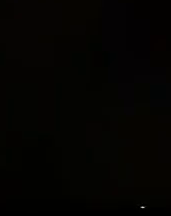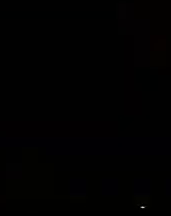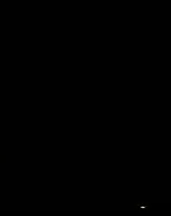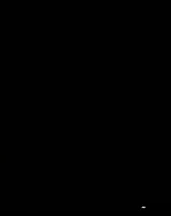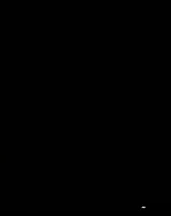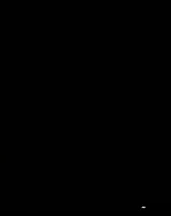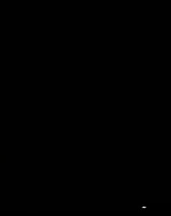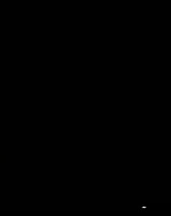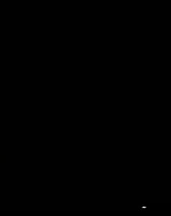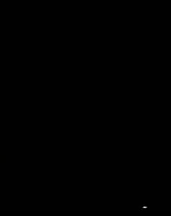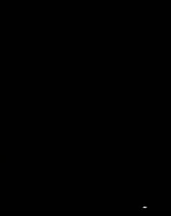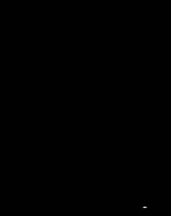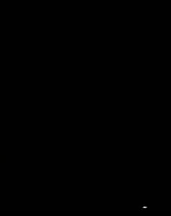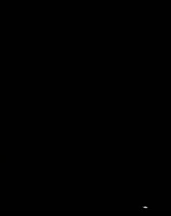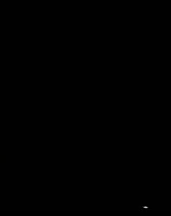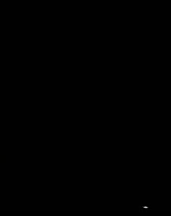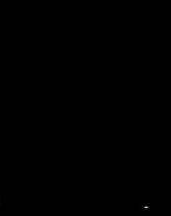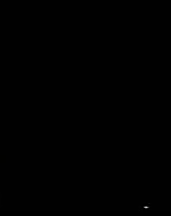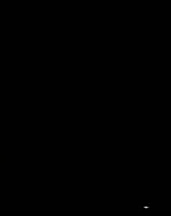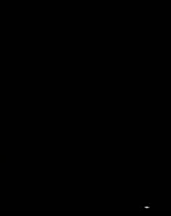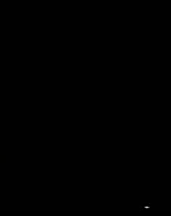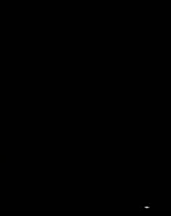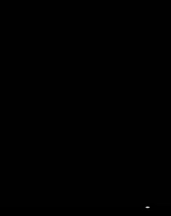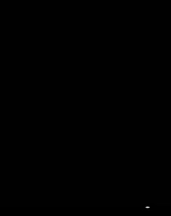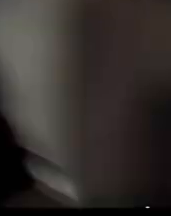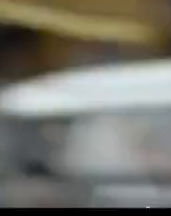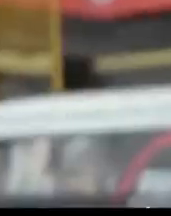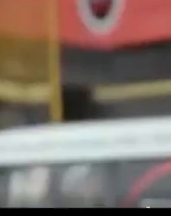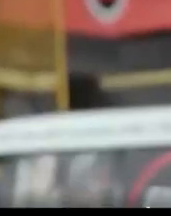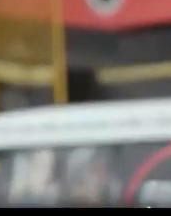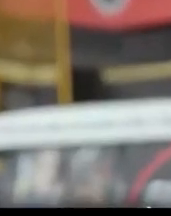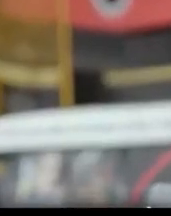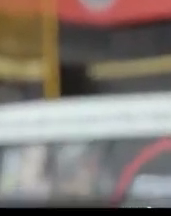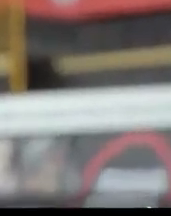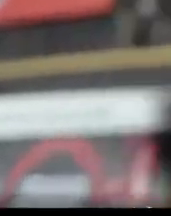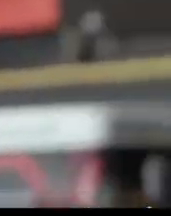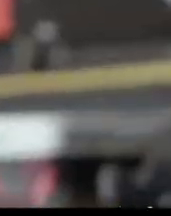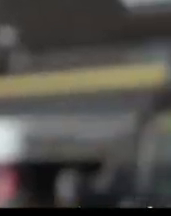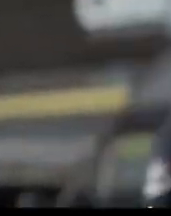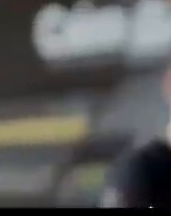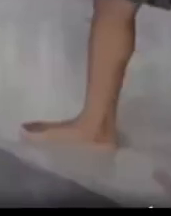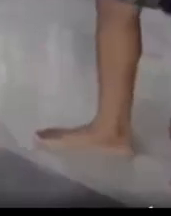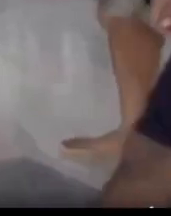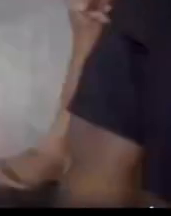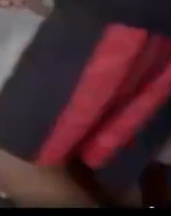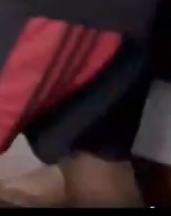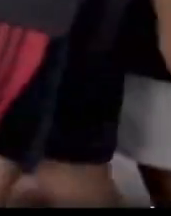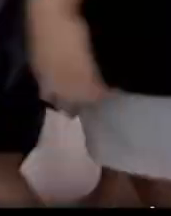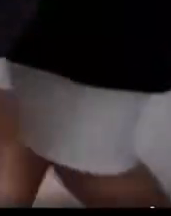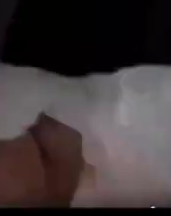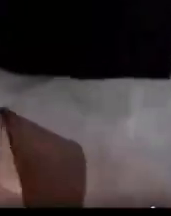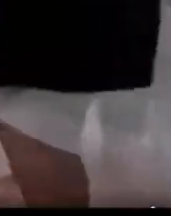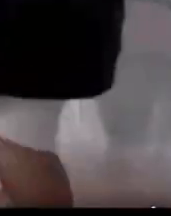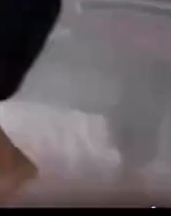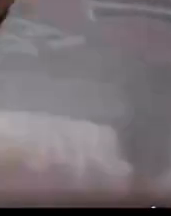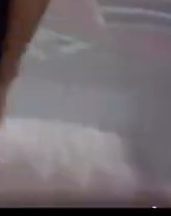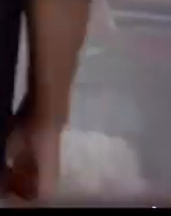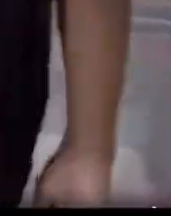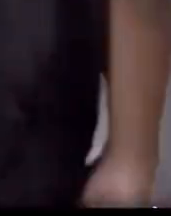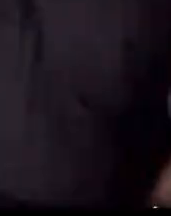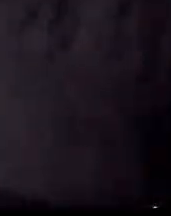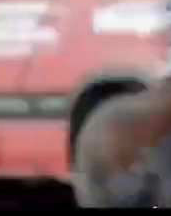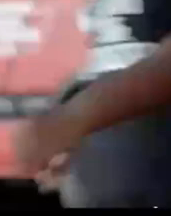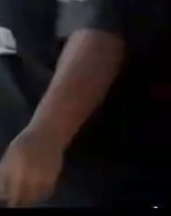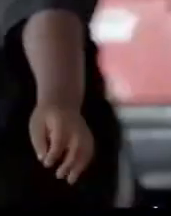daqui a 6 meses. É uma luta por dia. Ô, Manchão, todo mundo com a mesa, igual o chinelo. Ô,